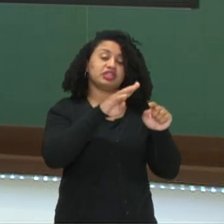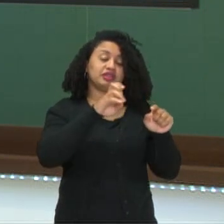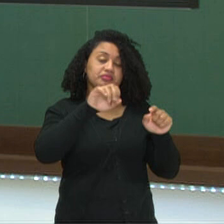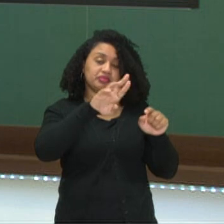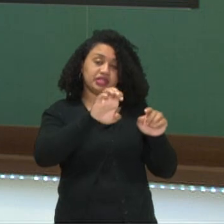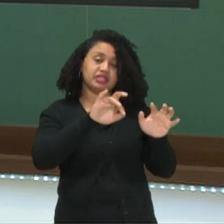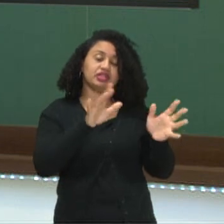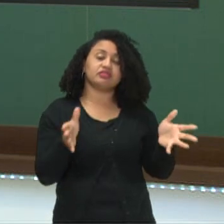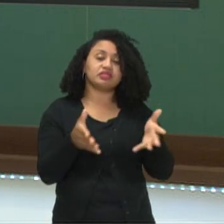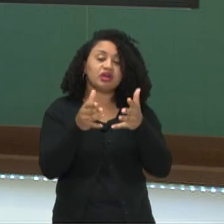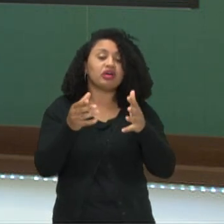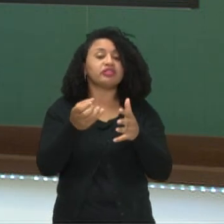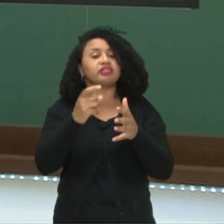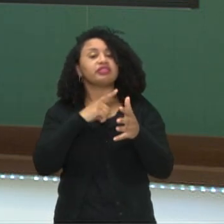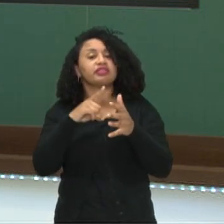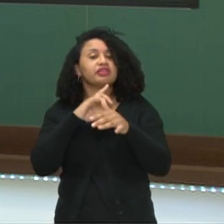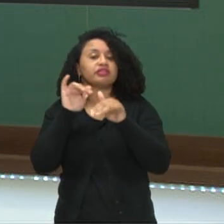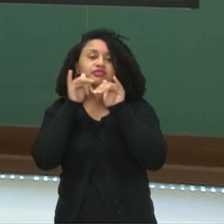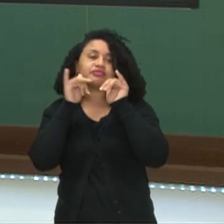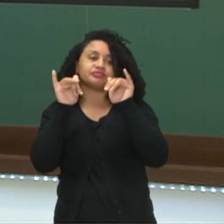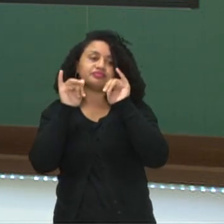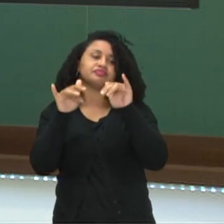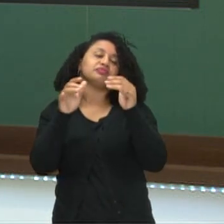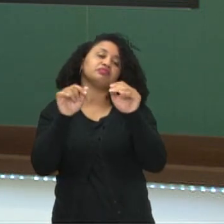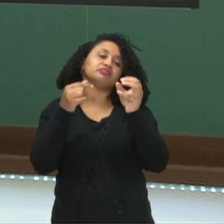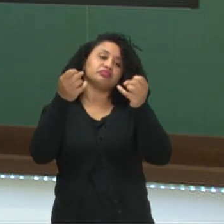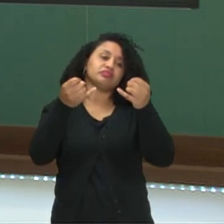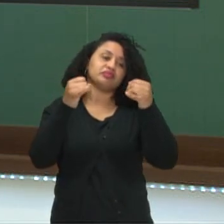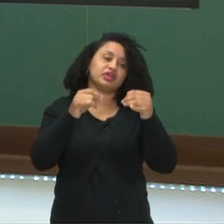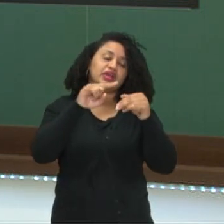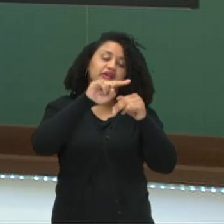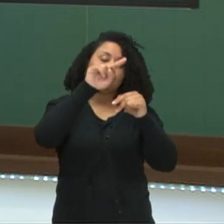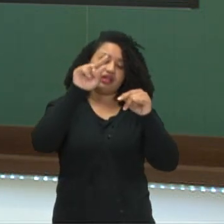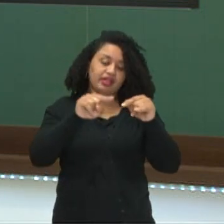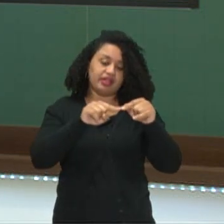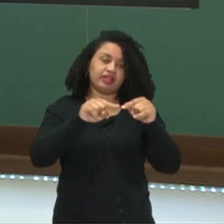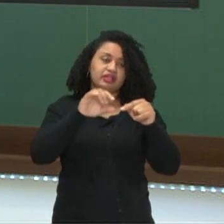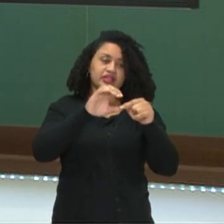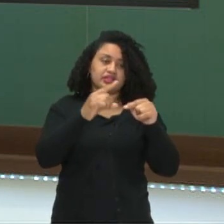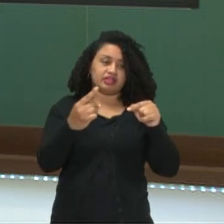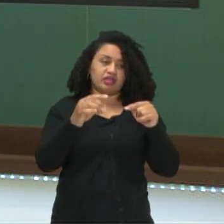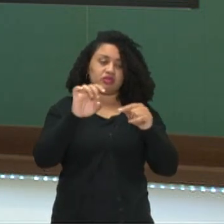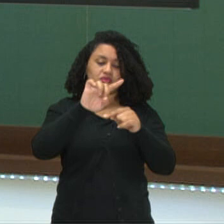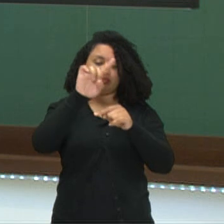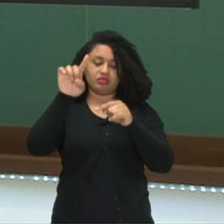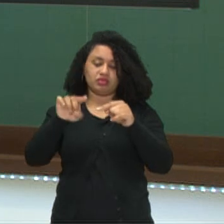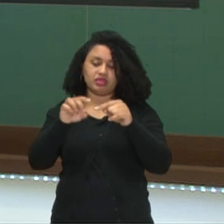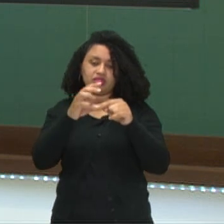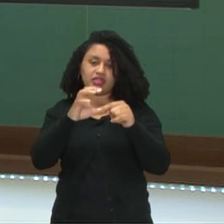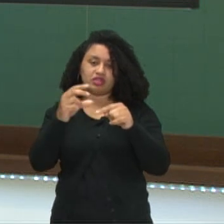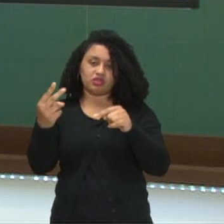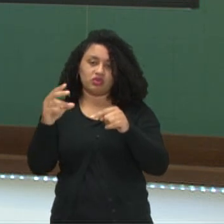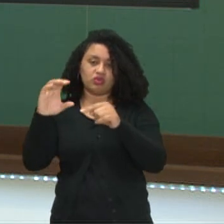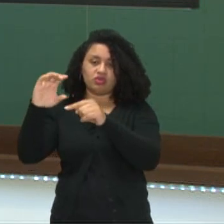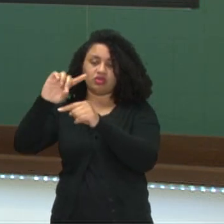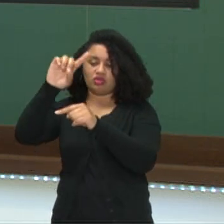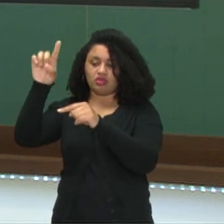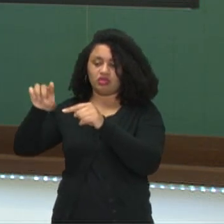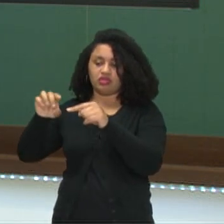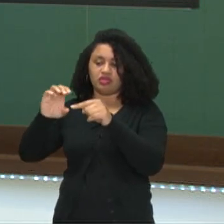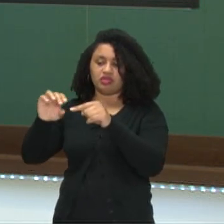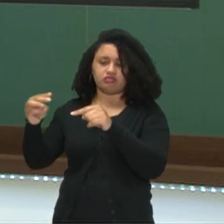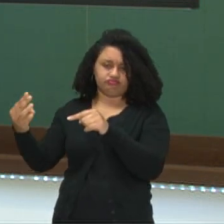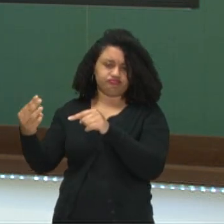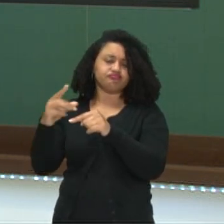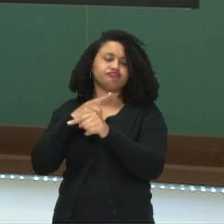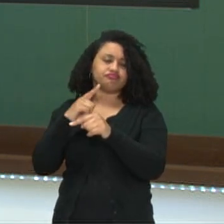esse carregamento de carga elétrica. Então a gente pode dizer assim que entra a carga elétrica no C1, entra a carga elétrica no C2, entra a carga elétrica